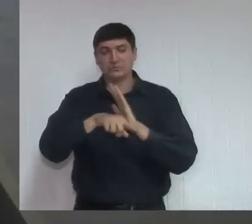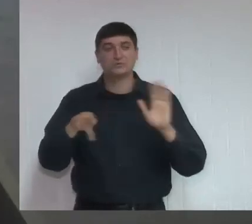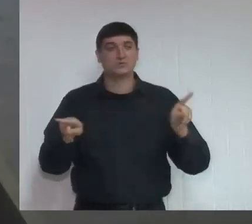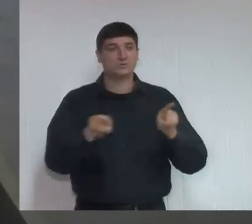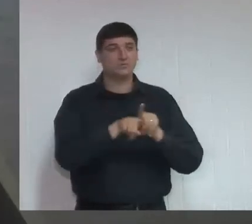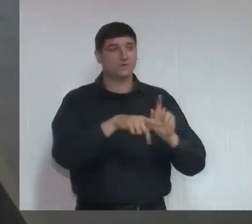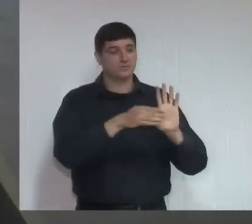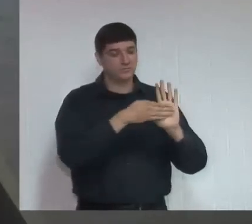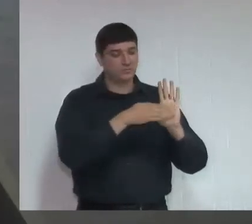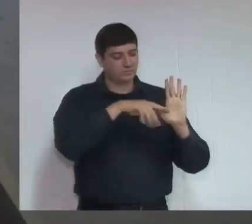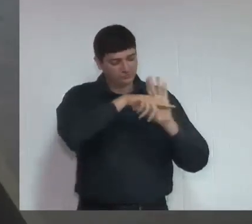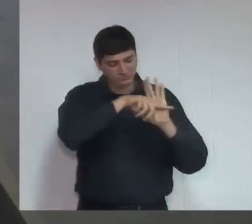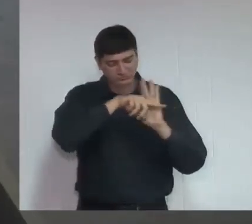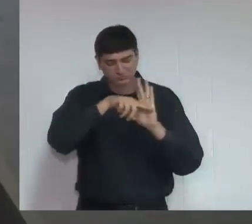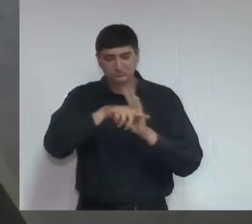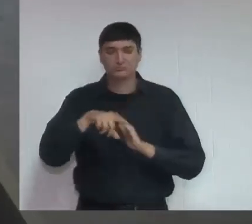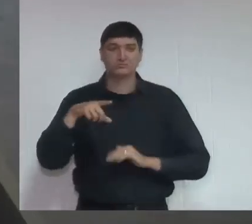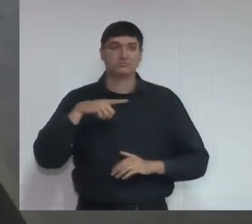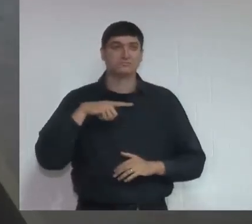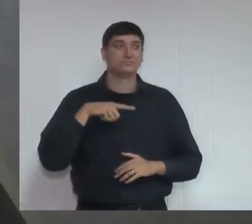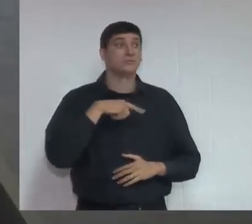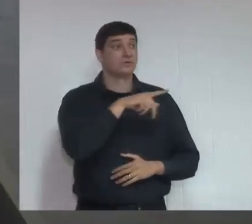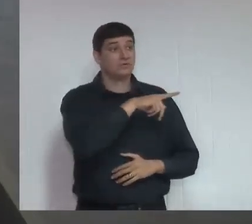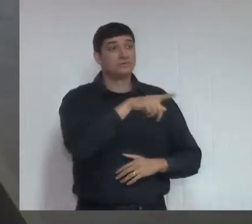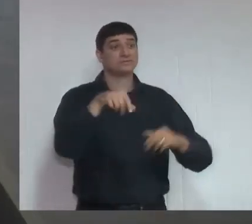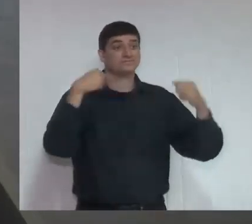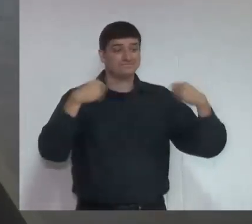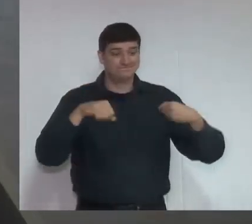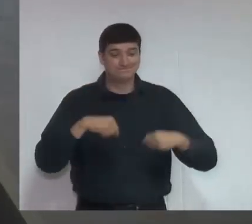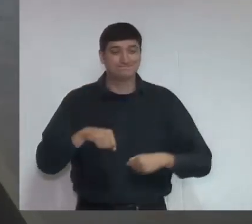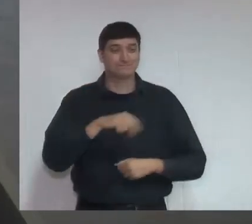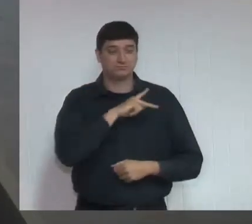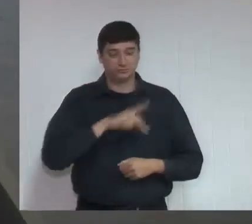propostas. É necessário que o Poder Executivo mude a direção.